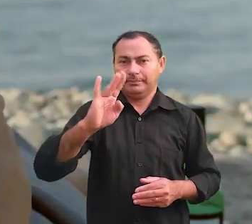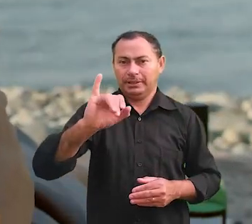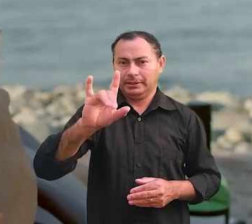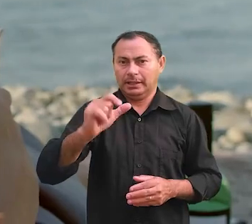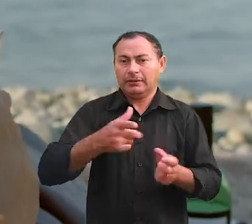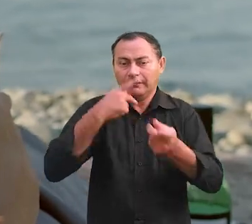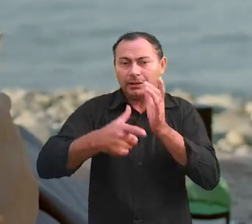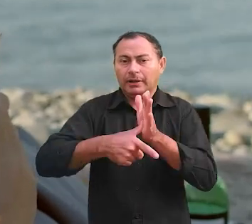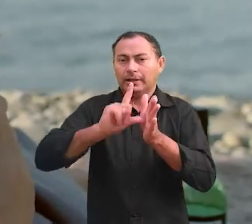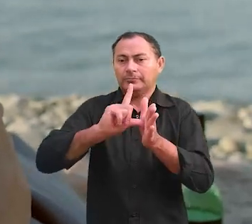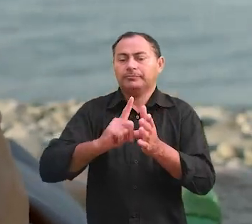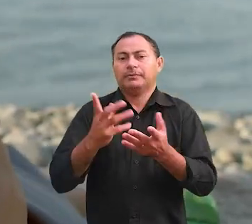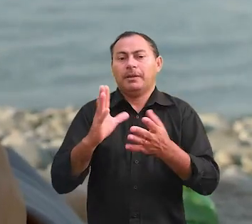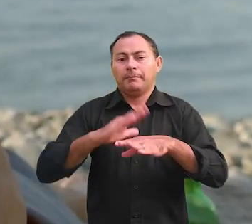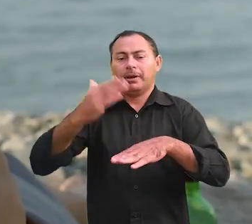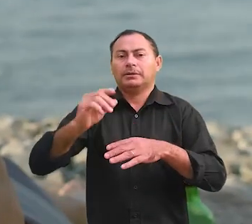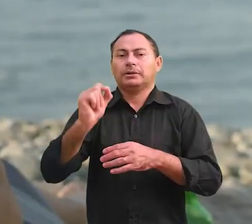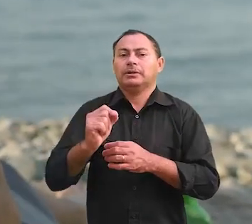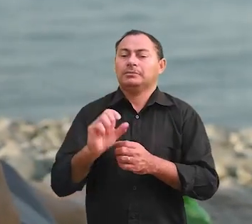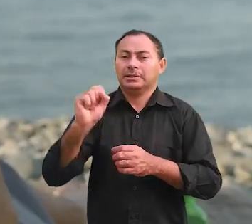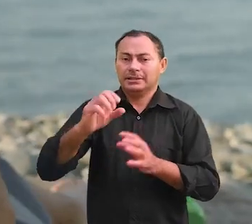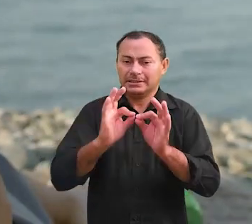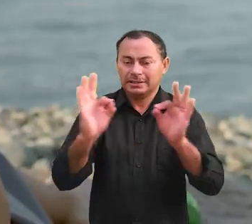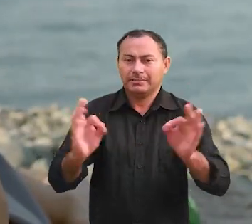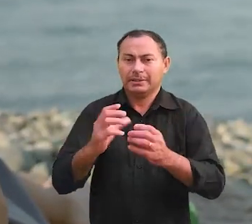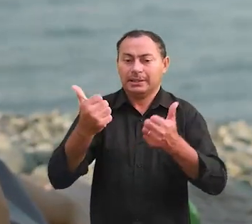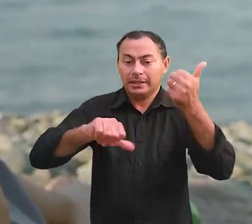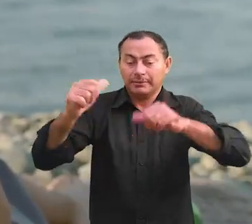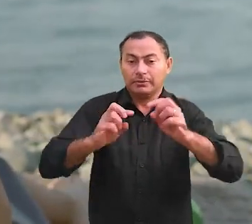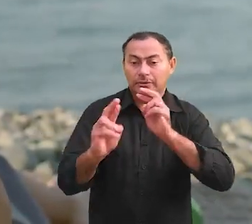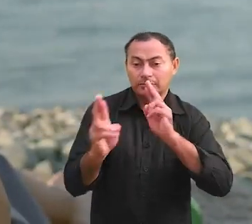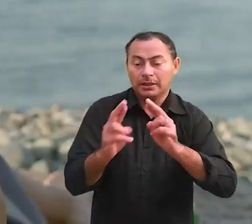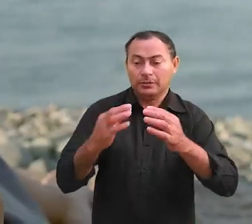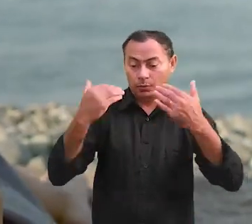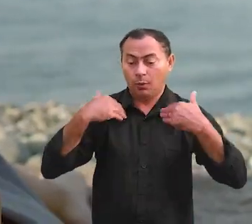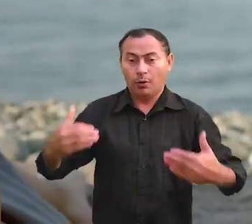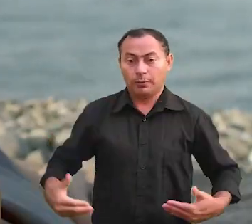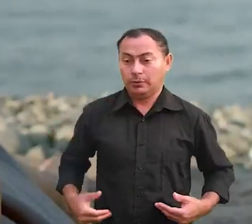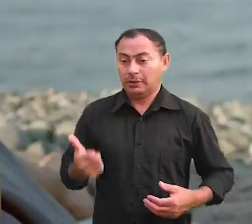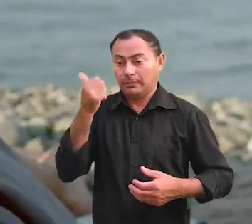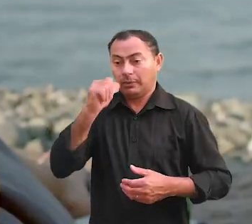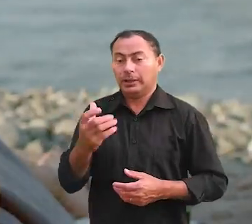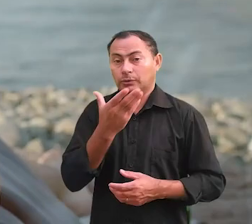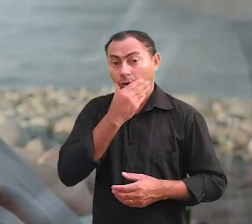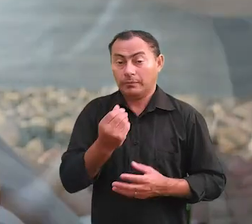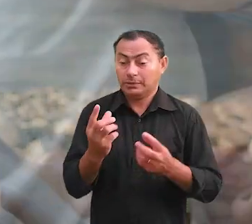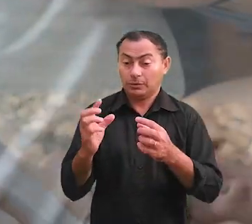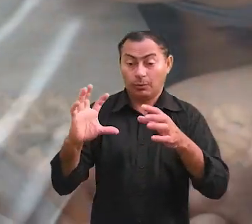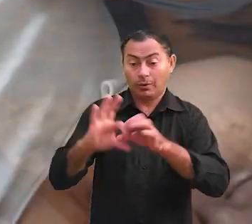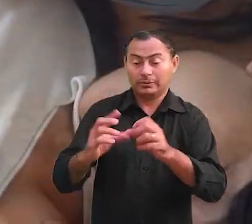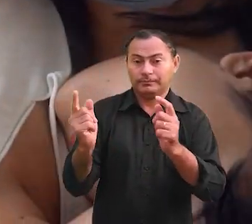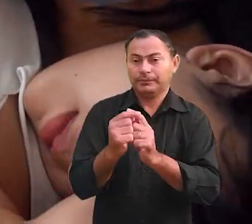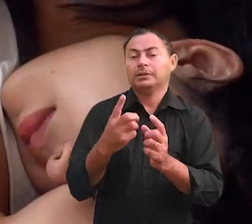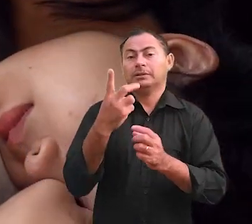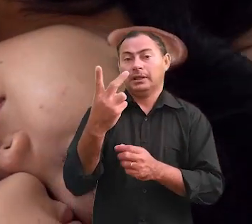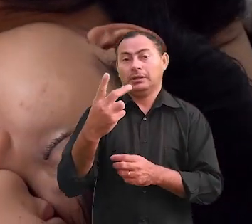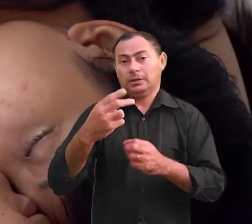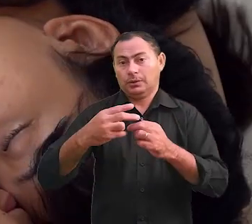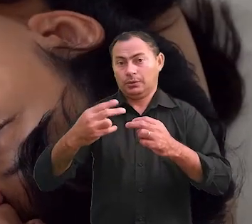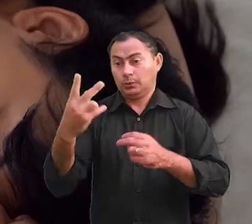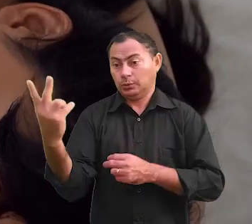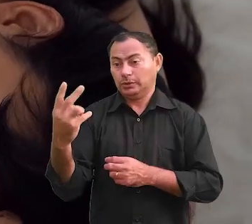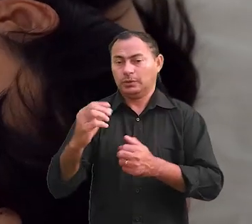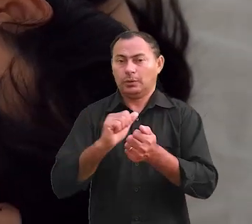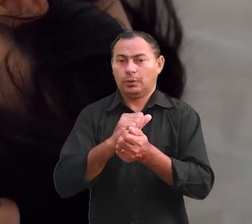Como já dissemos essa compatibilidade é mais do que a simples química no relacionamento físico existem coisas que os